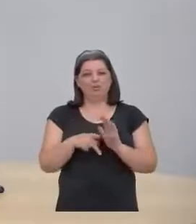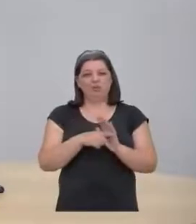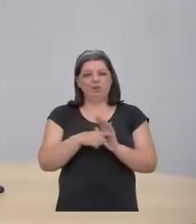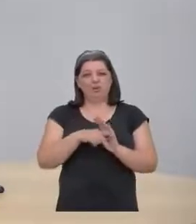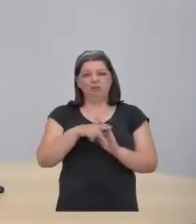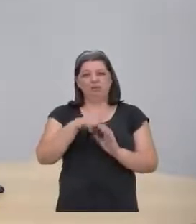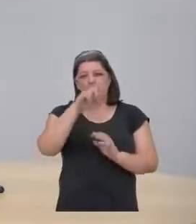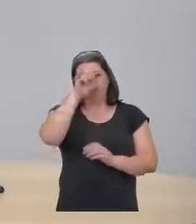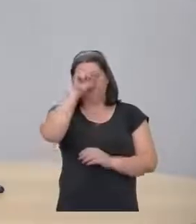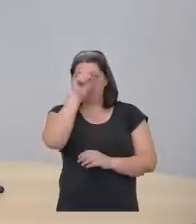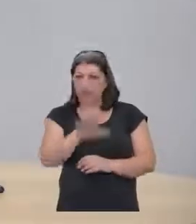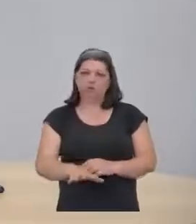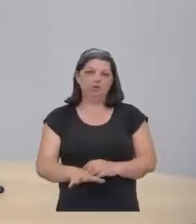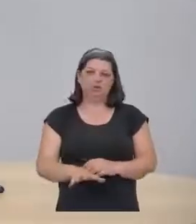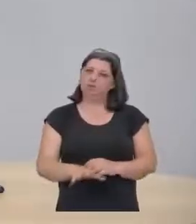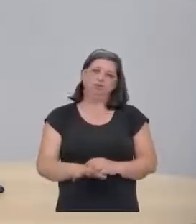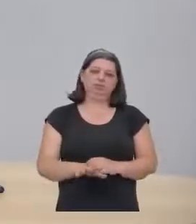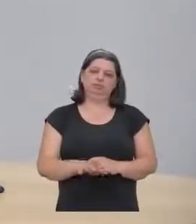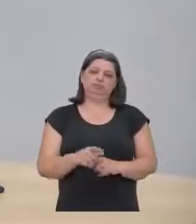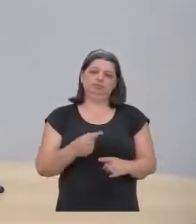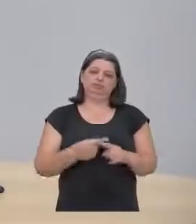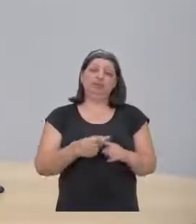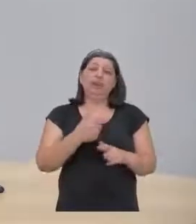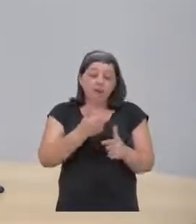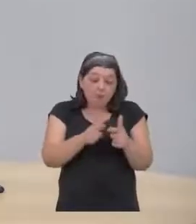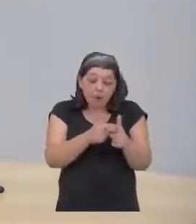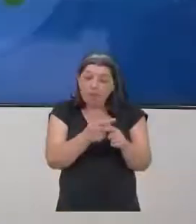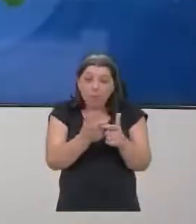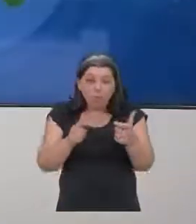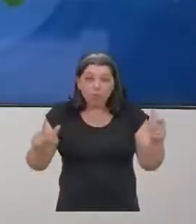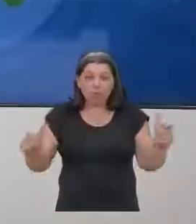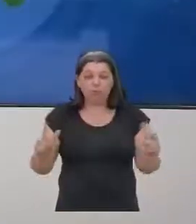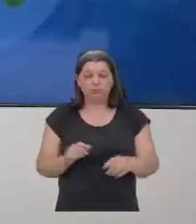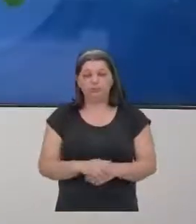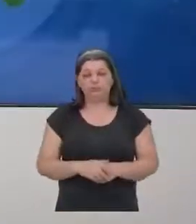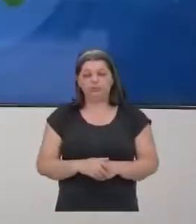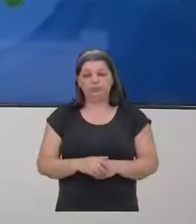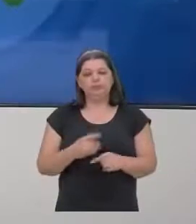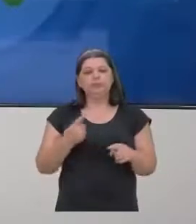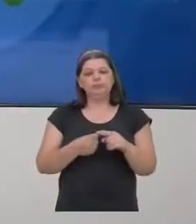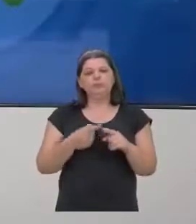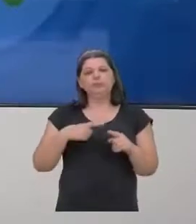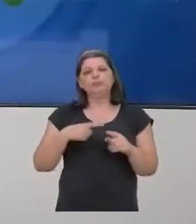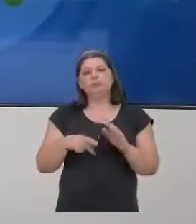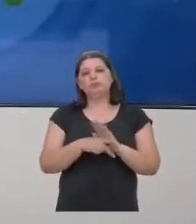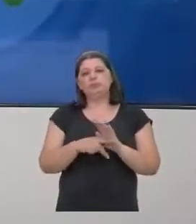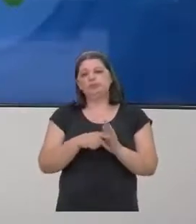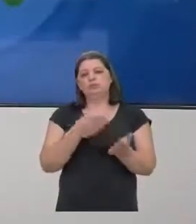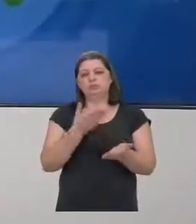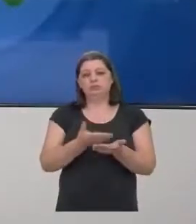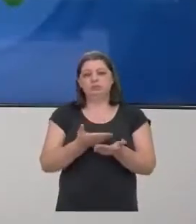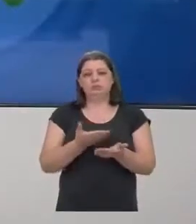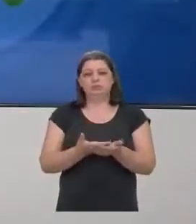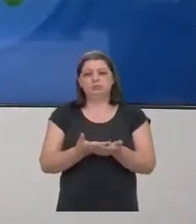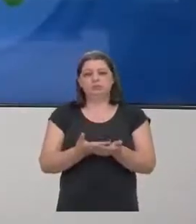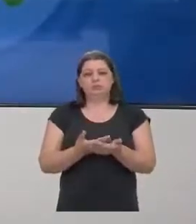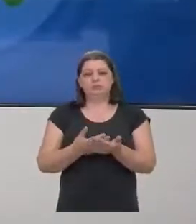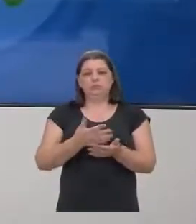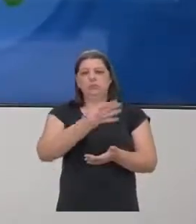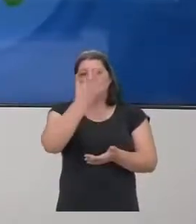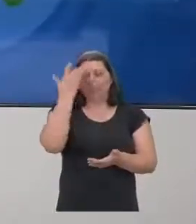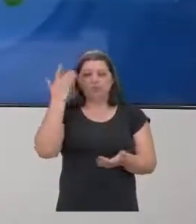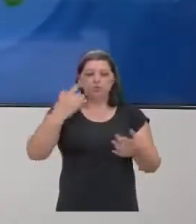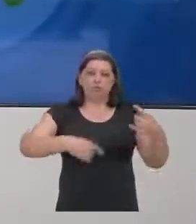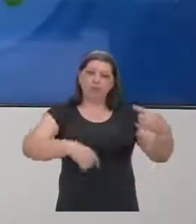problema muito maior ao invés de resolver o problema que está proposto ali, né? A gente está falando de Enem no começo da aula, quando alguém debateu uma